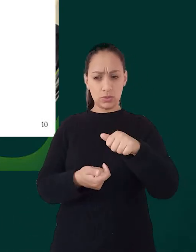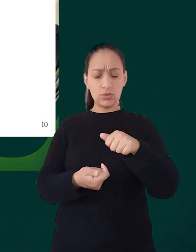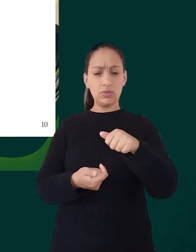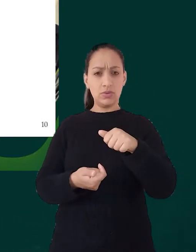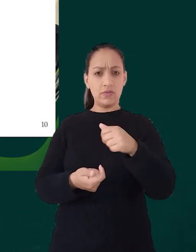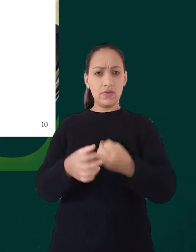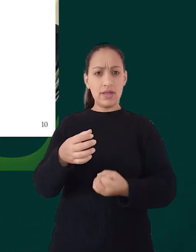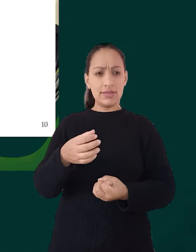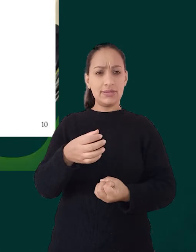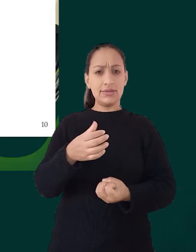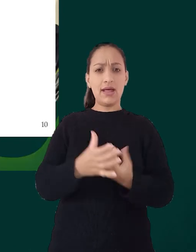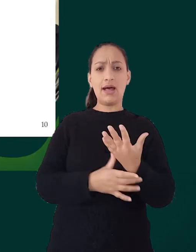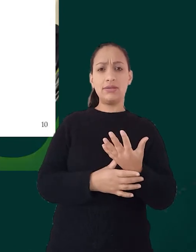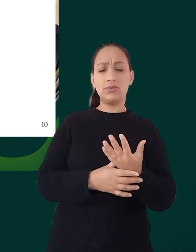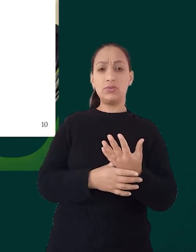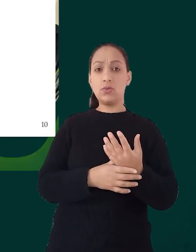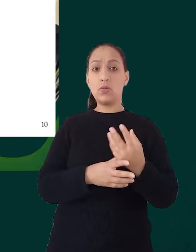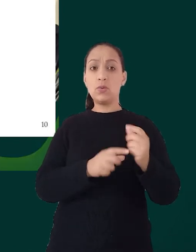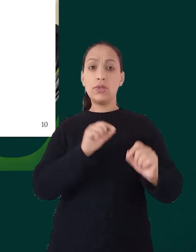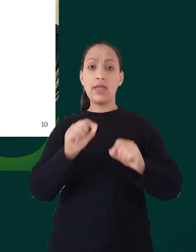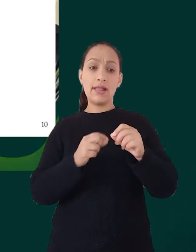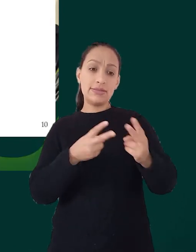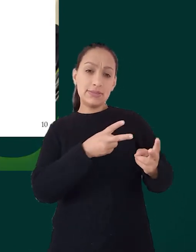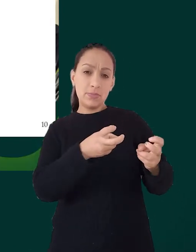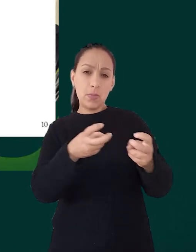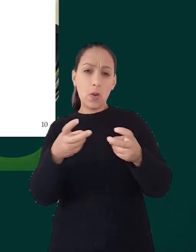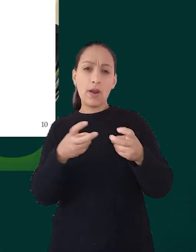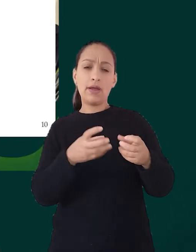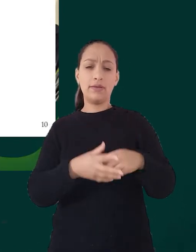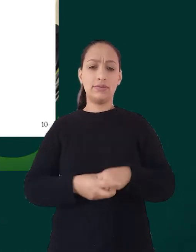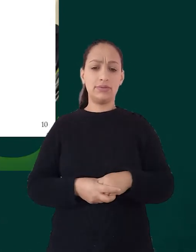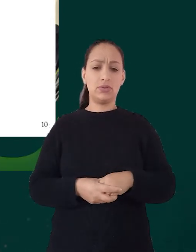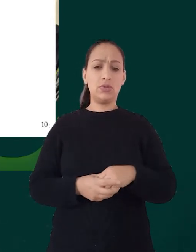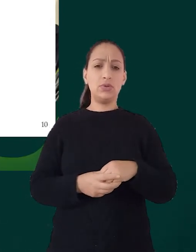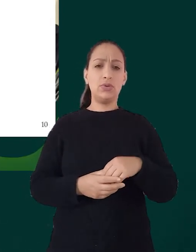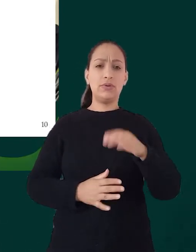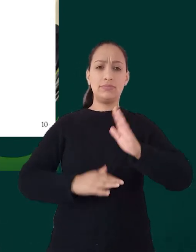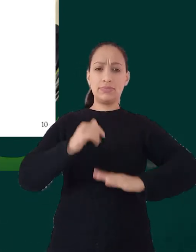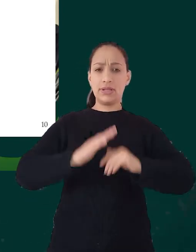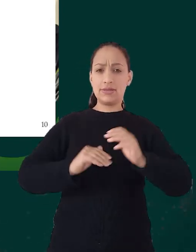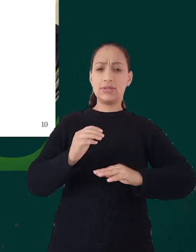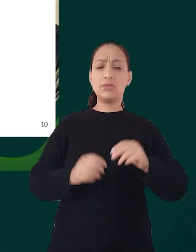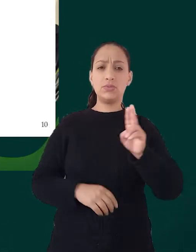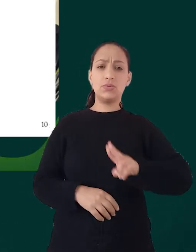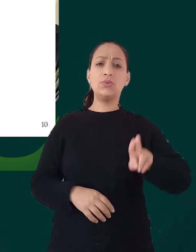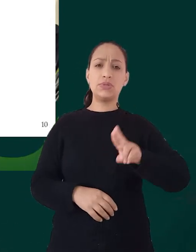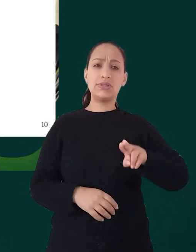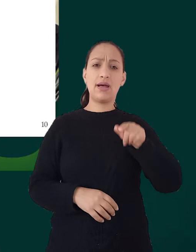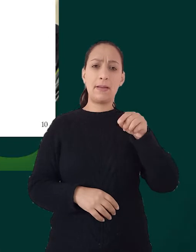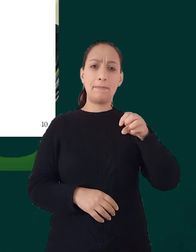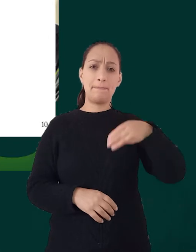sendo explorado, né? Como o pessoal da escola de aplicação utiliza bastante o Minecraft,